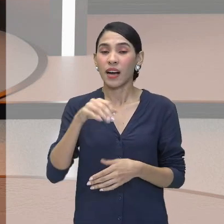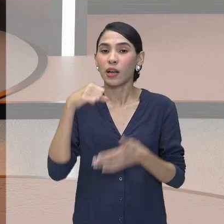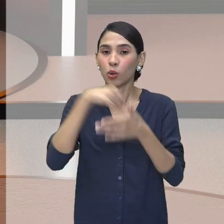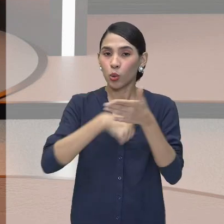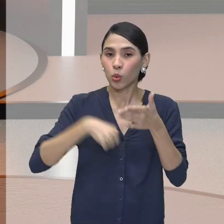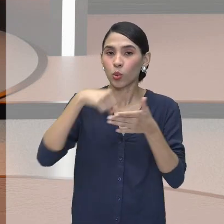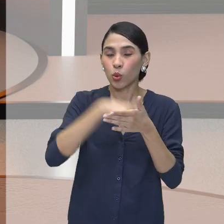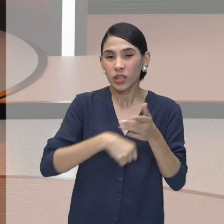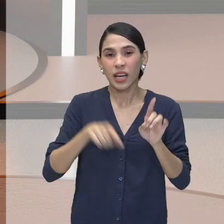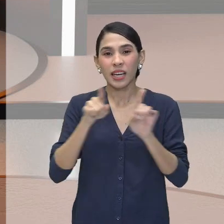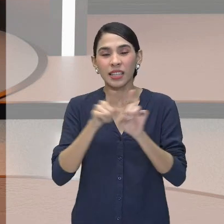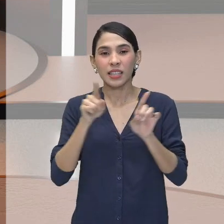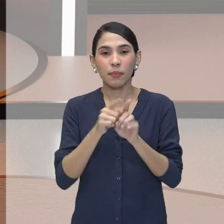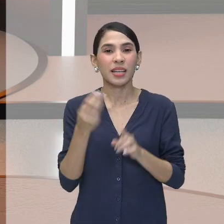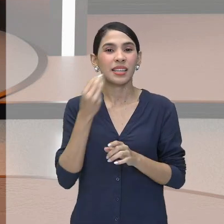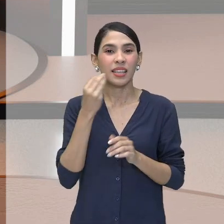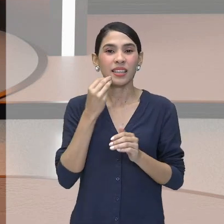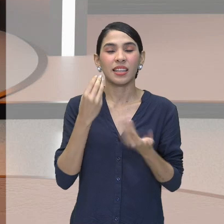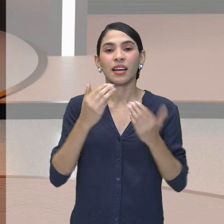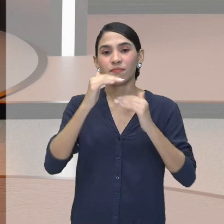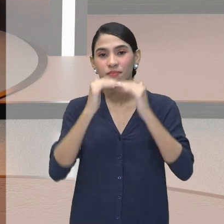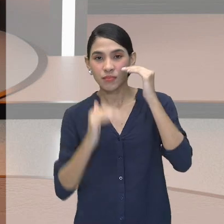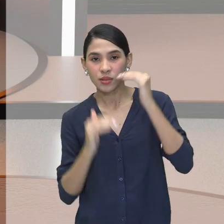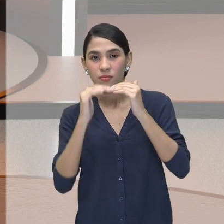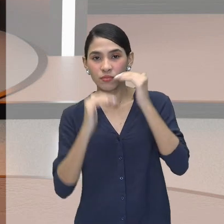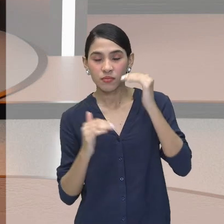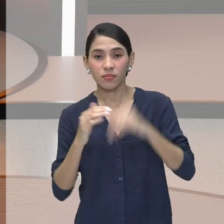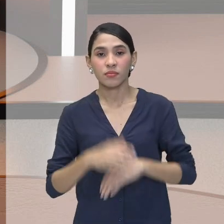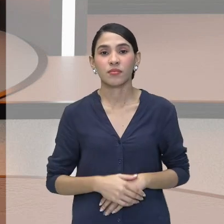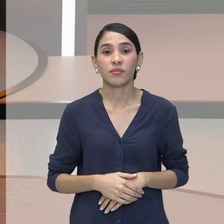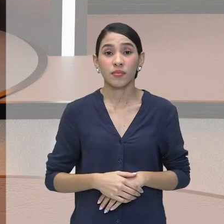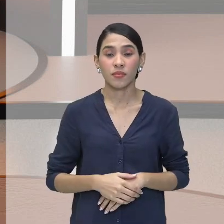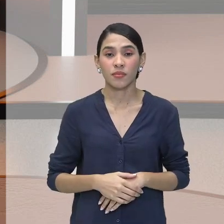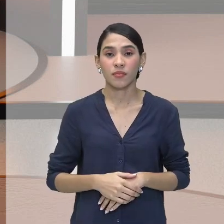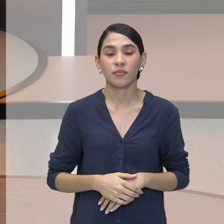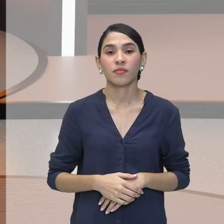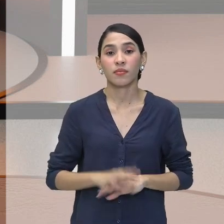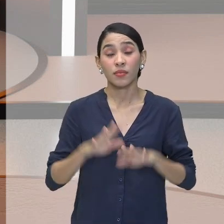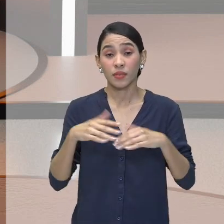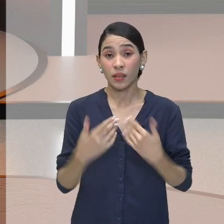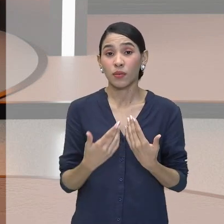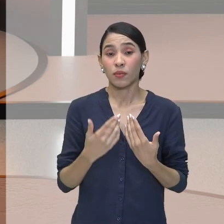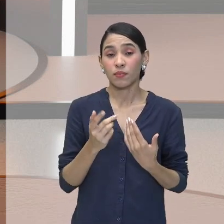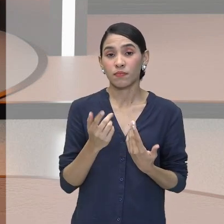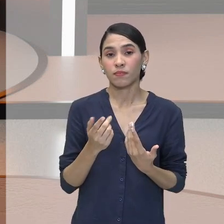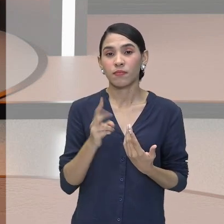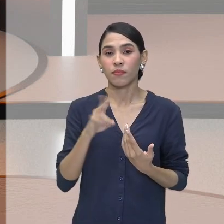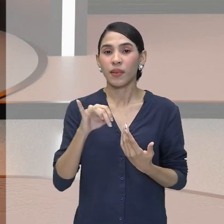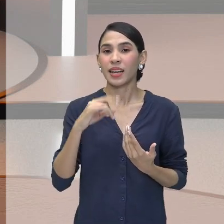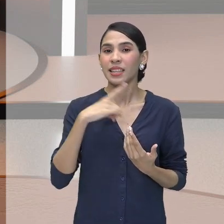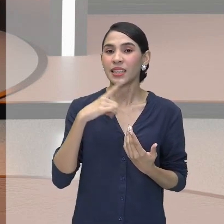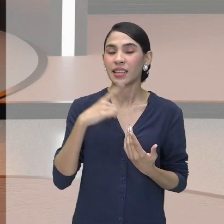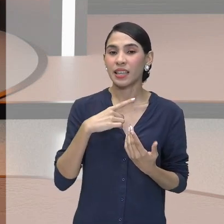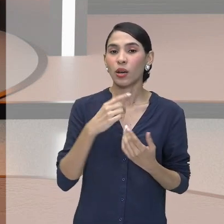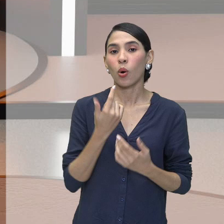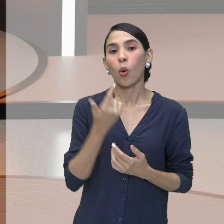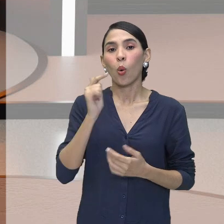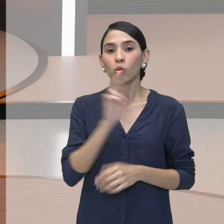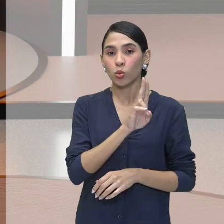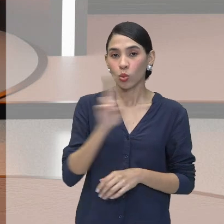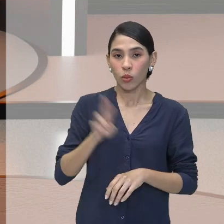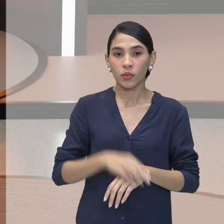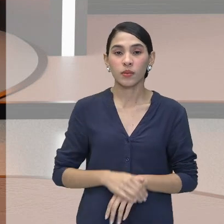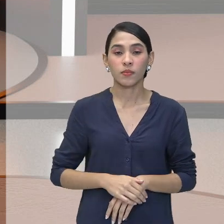reprimir esses movimentos de rebelião. Ele vai ser tão duro nesse processo que ele vai ganhar um apelido, ele vai ser chamado